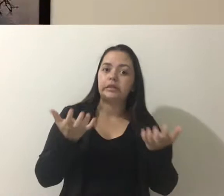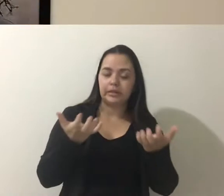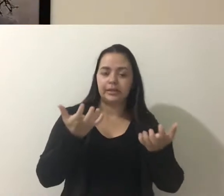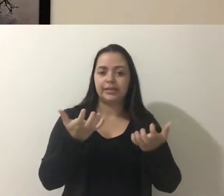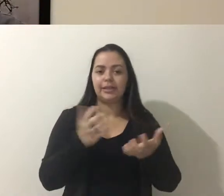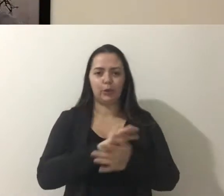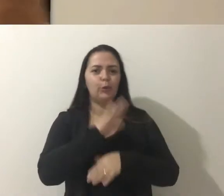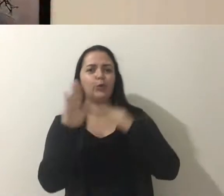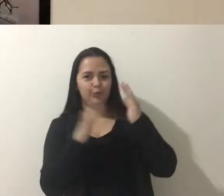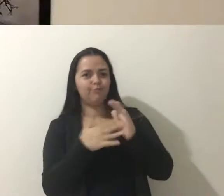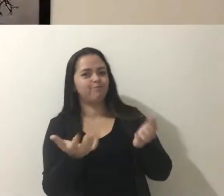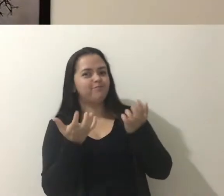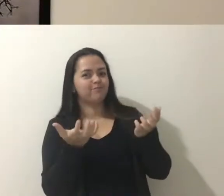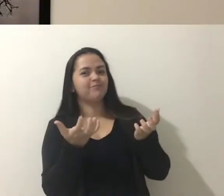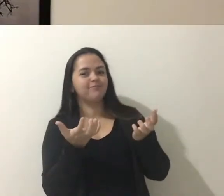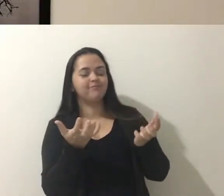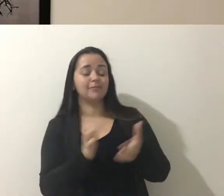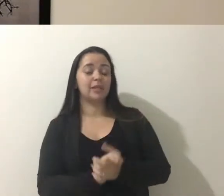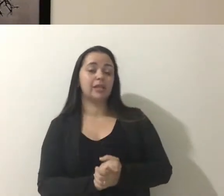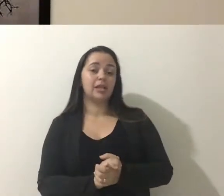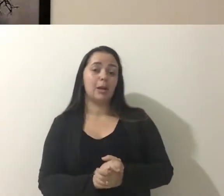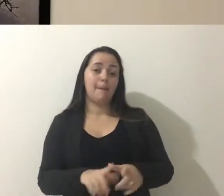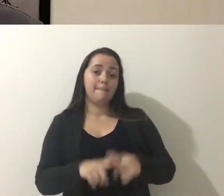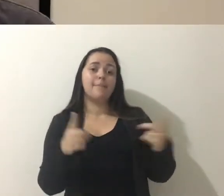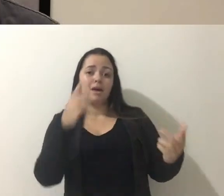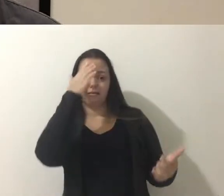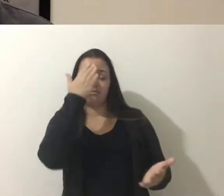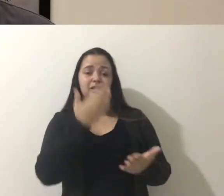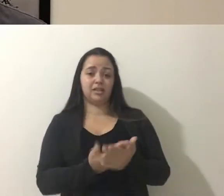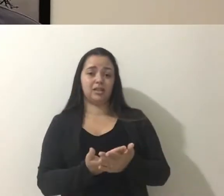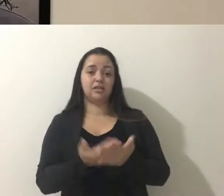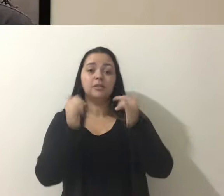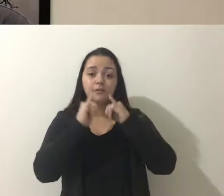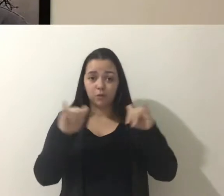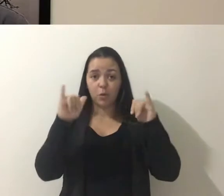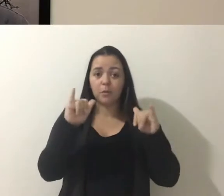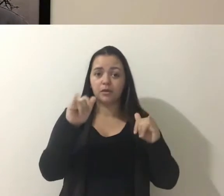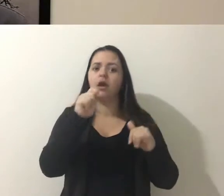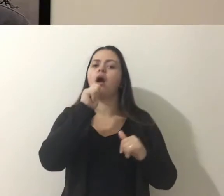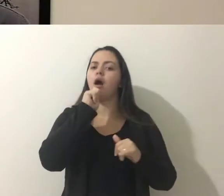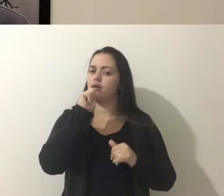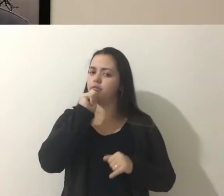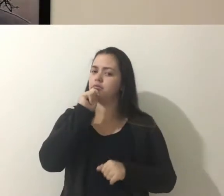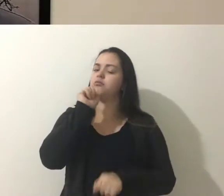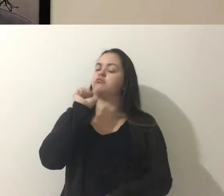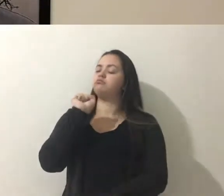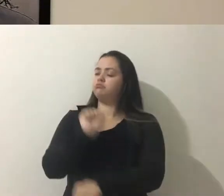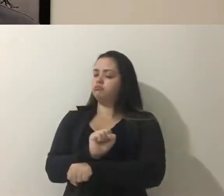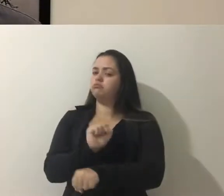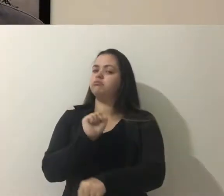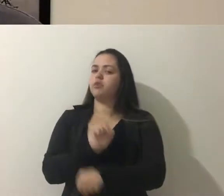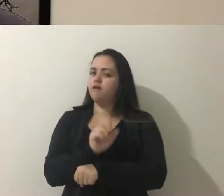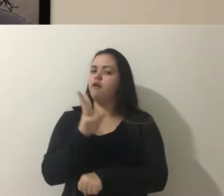por nós, por todo mundo nesses dias, mas cremos que essa notícia aí, ela vai chegar. Eu creio que